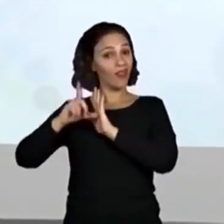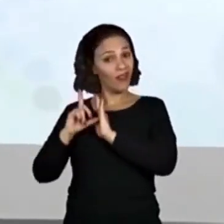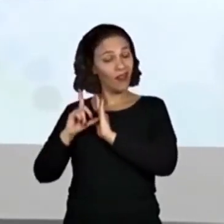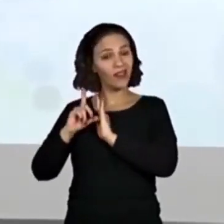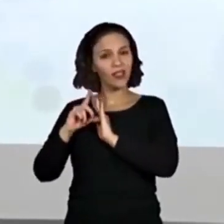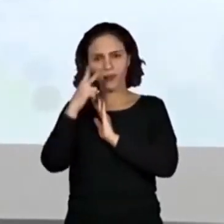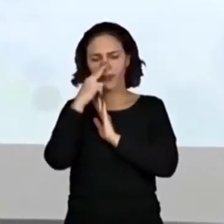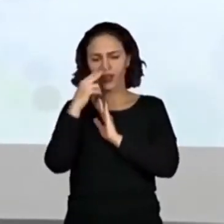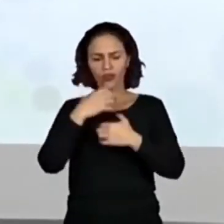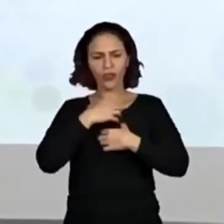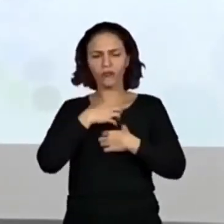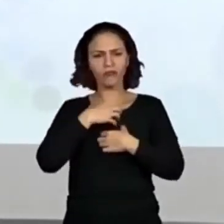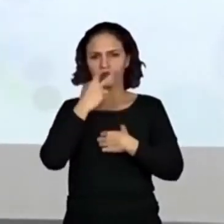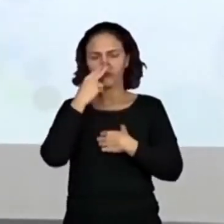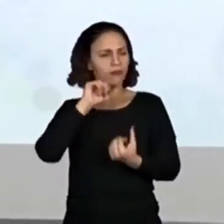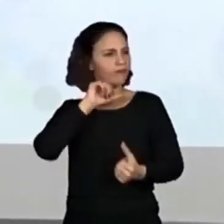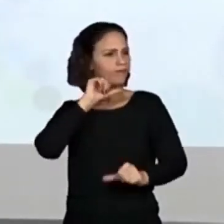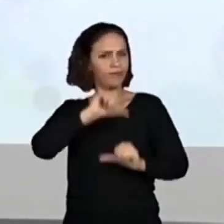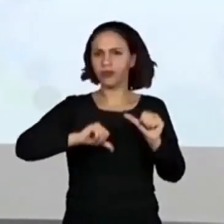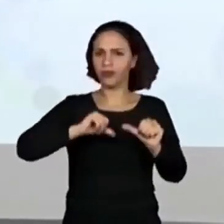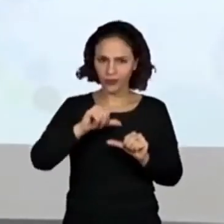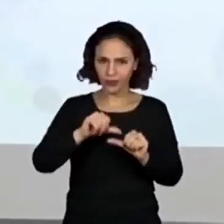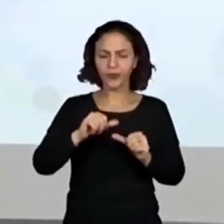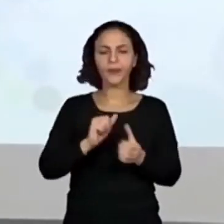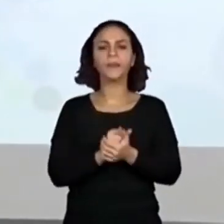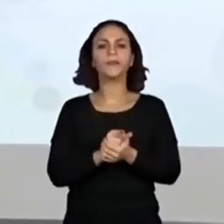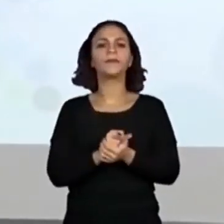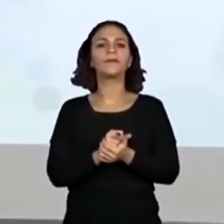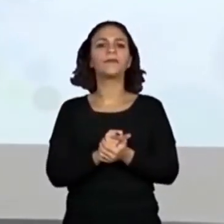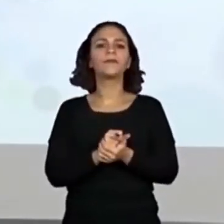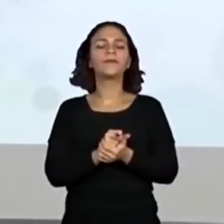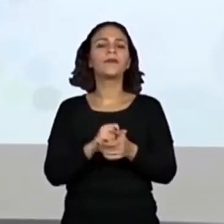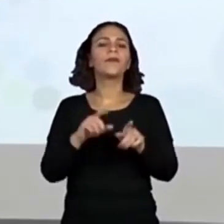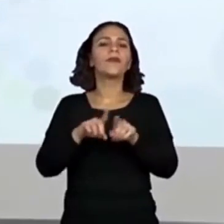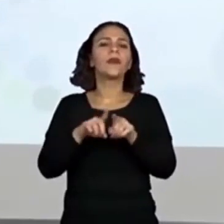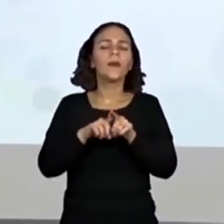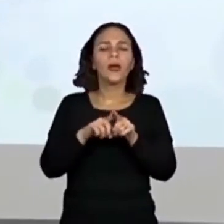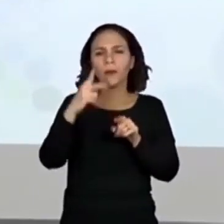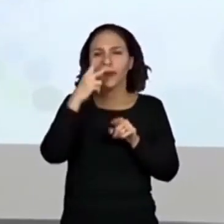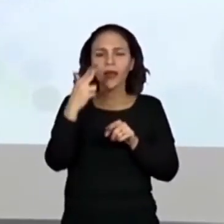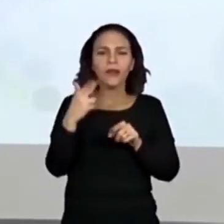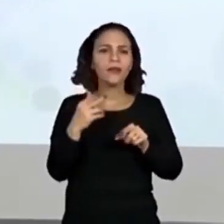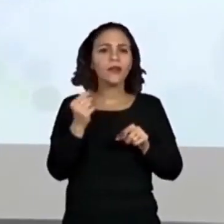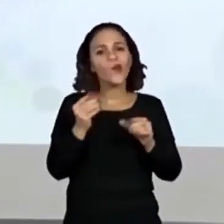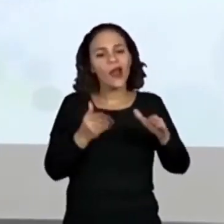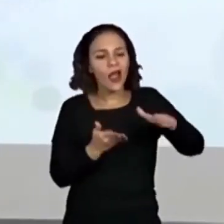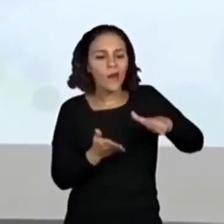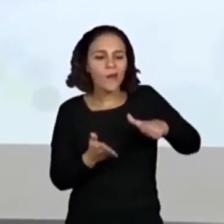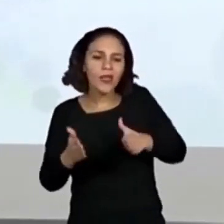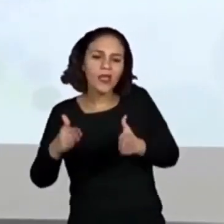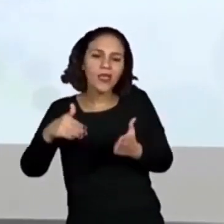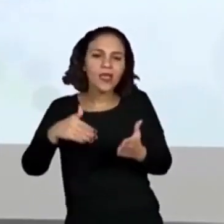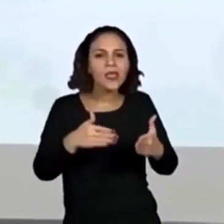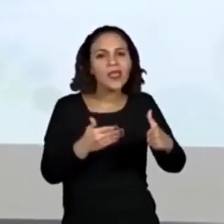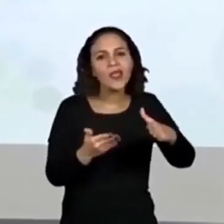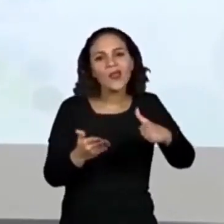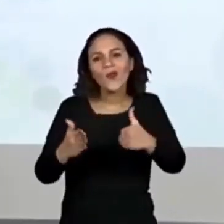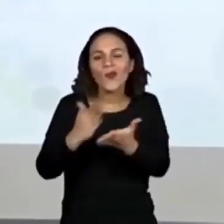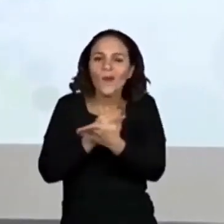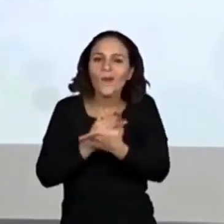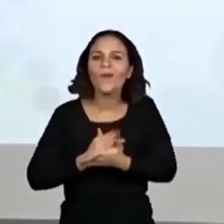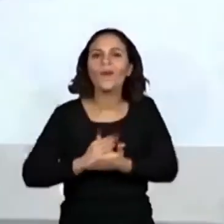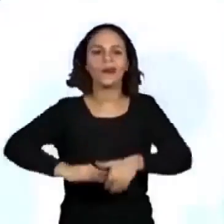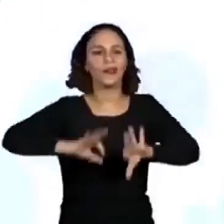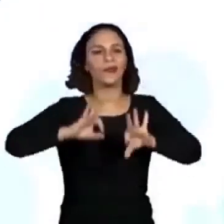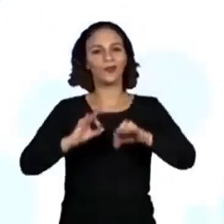ela mudou e foi sendo conduzido para essa situação da industrialização